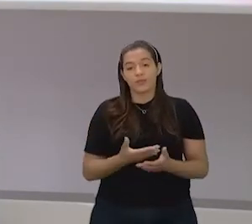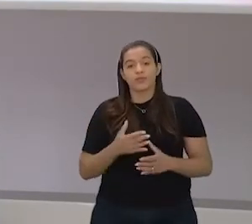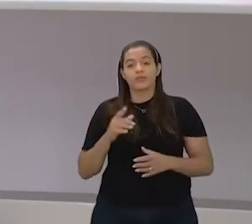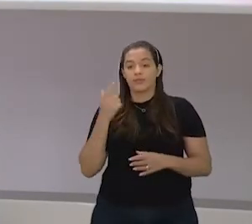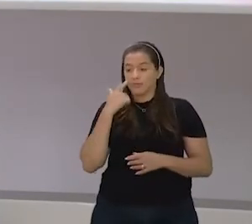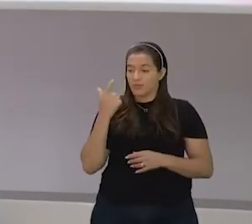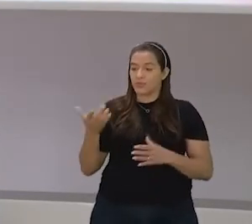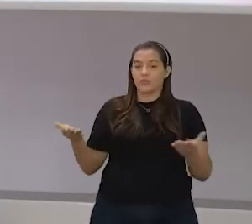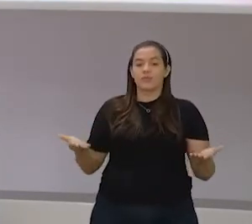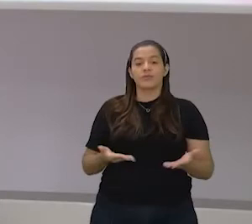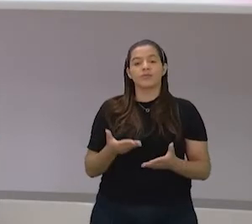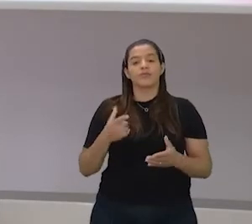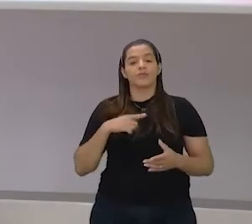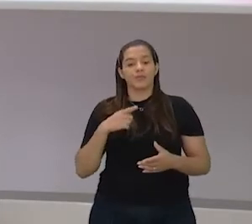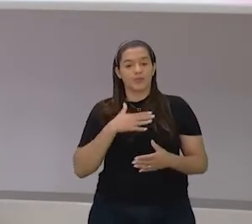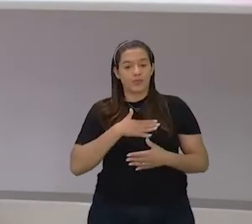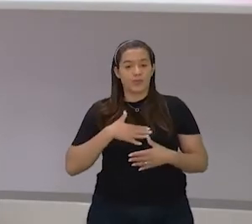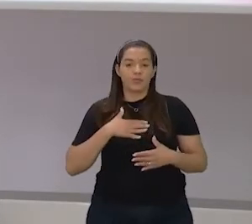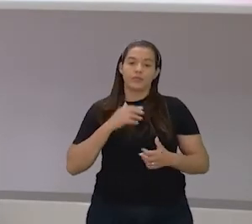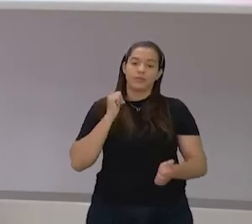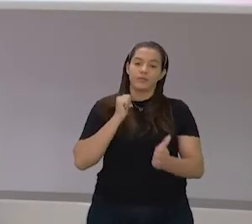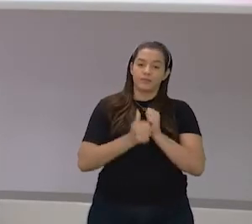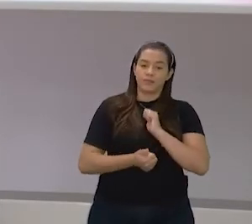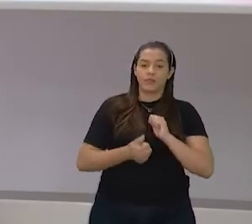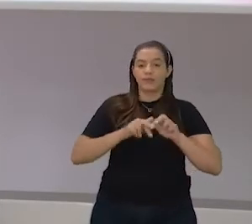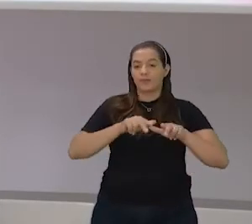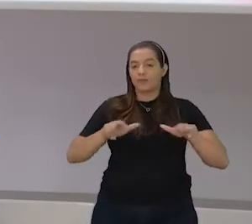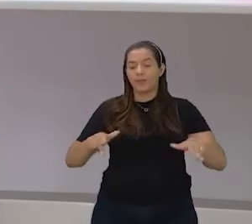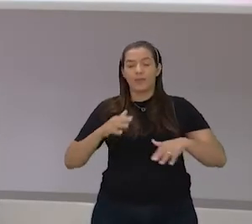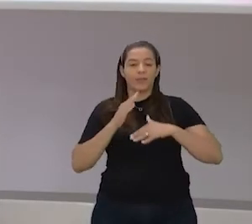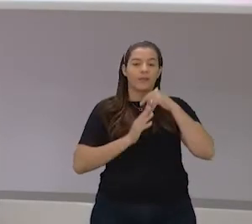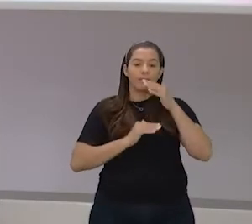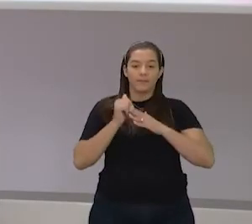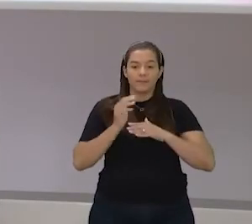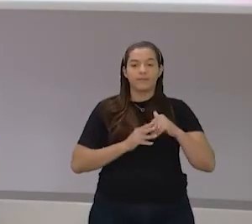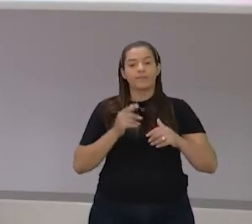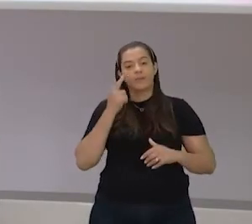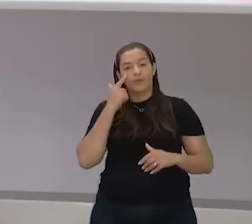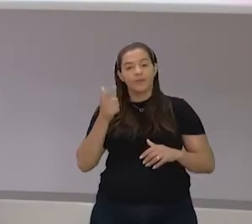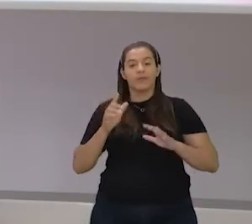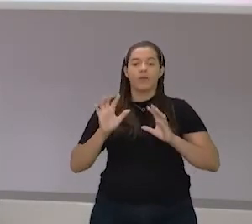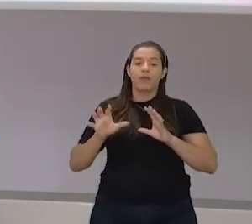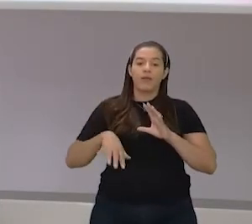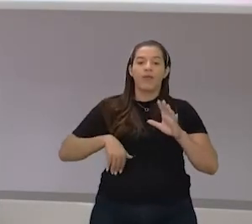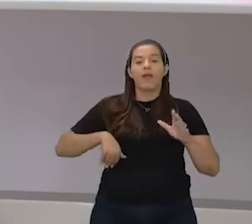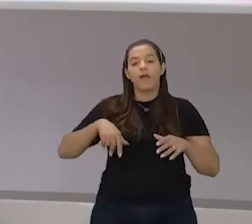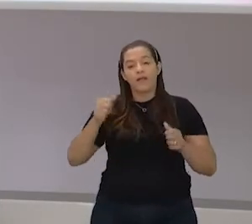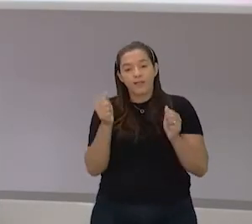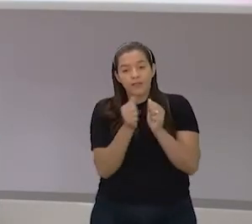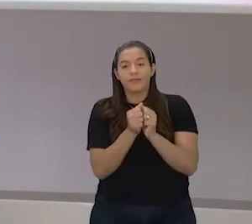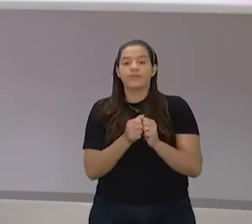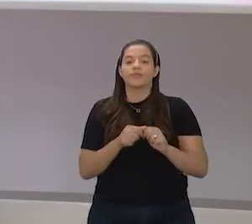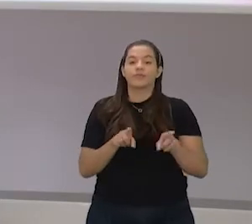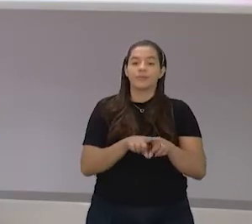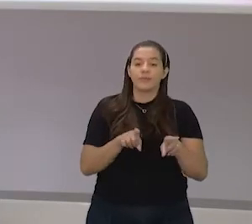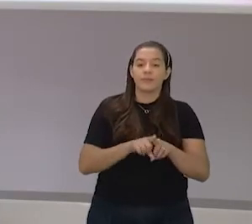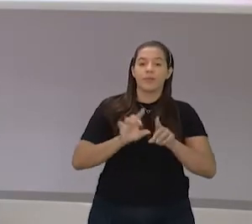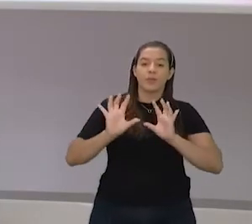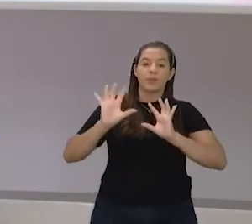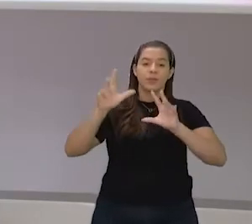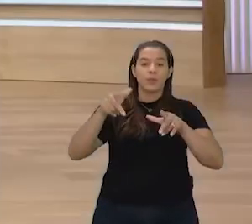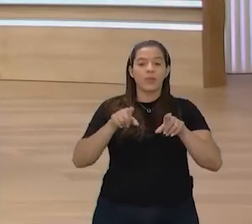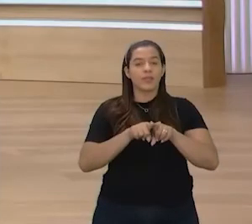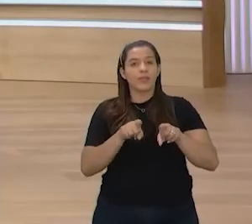do esporte. Falou em modalidade, vocês podem olhar a aula de voleibol que ela estava lá,